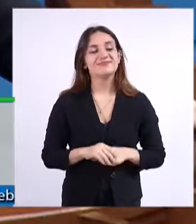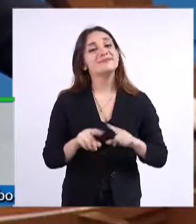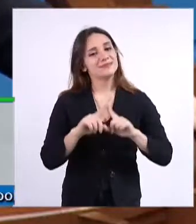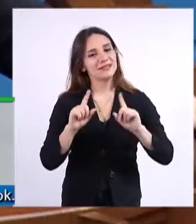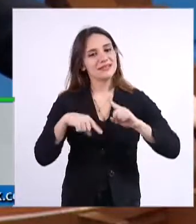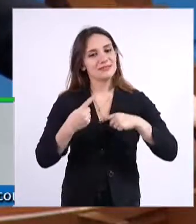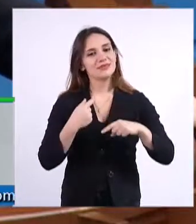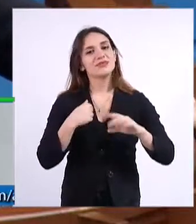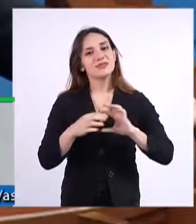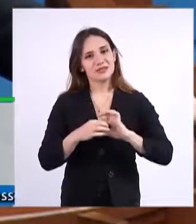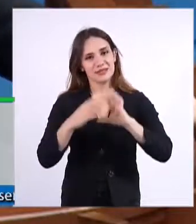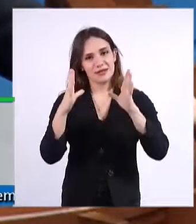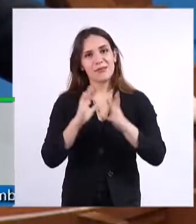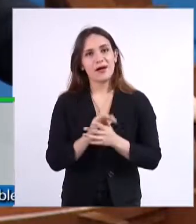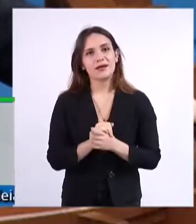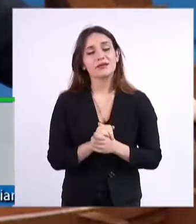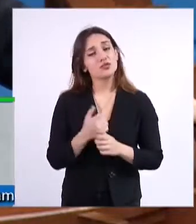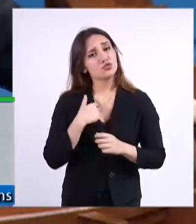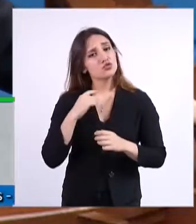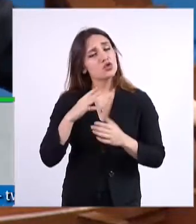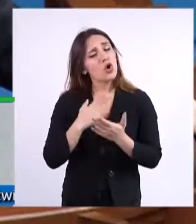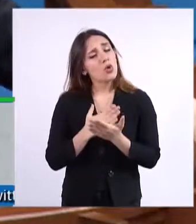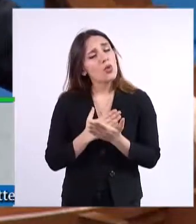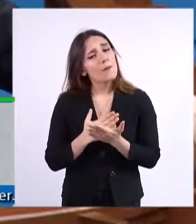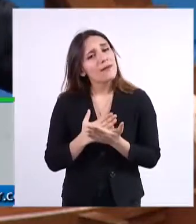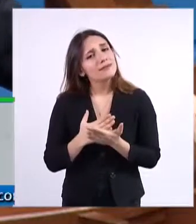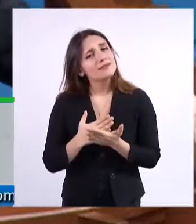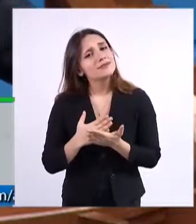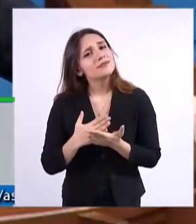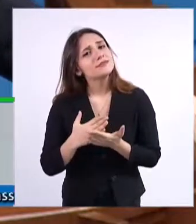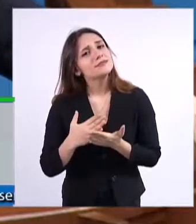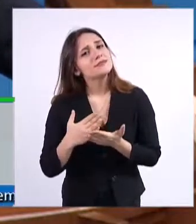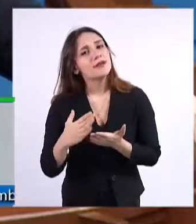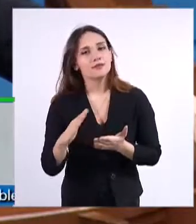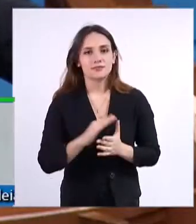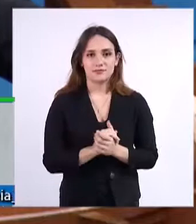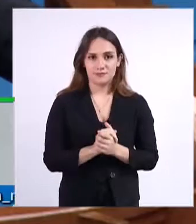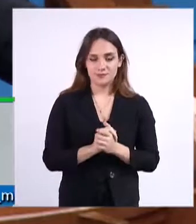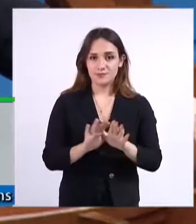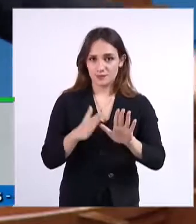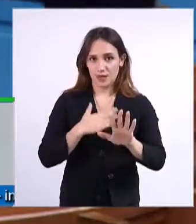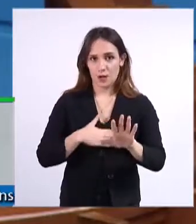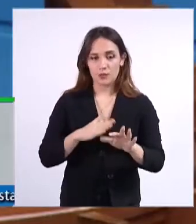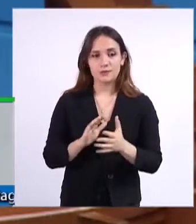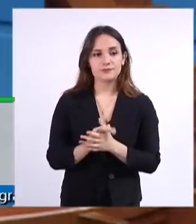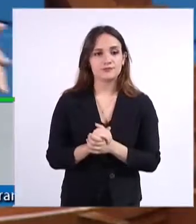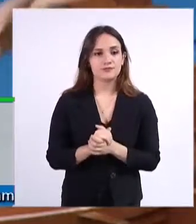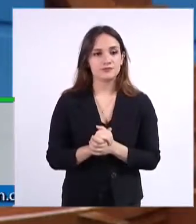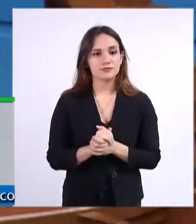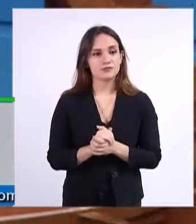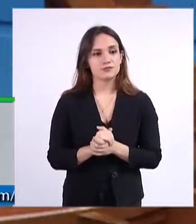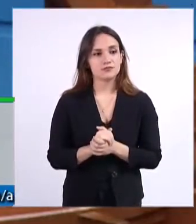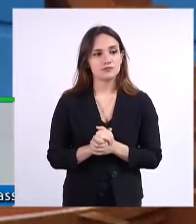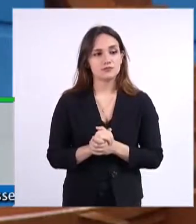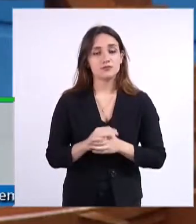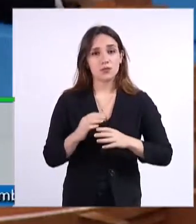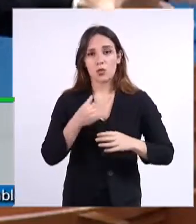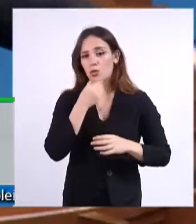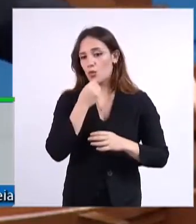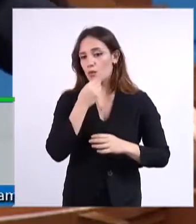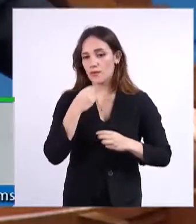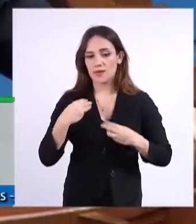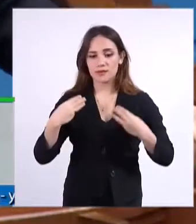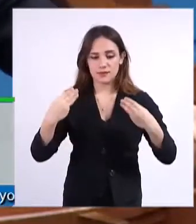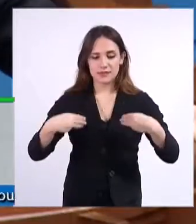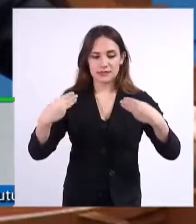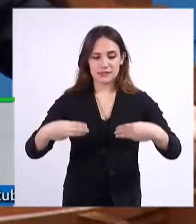conceder os apartes, mas estou só fazendo a introdução. Ele que dizia que não ia admitir no seu ministério